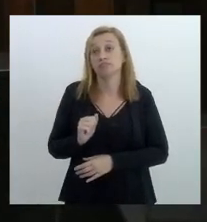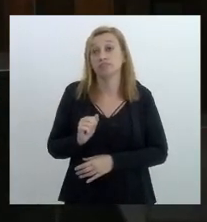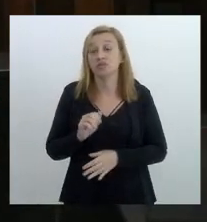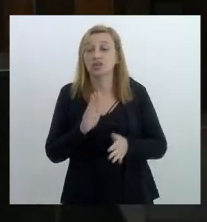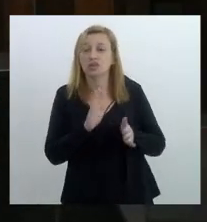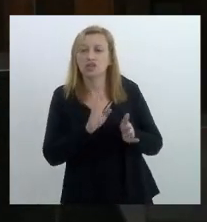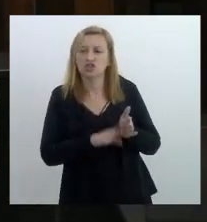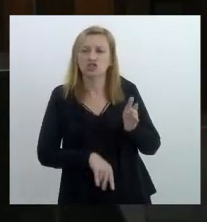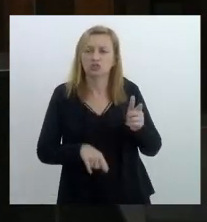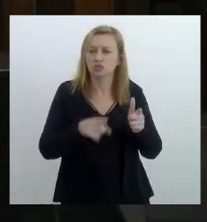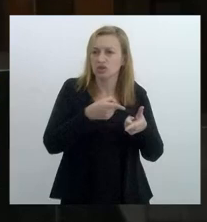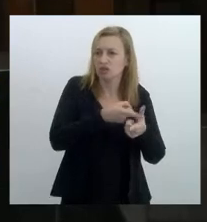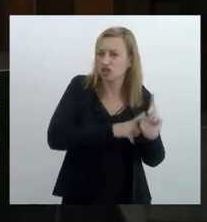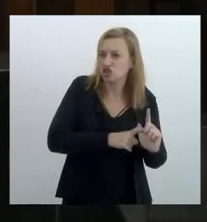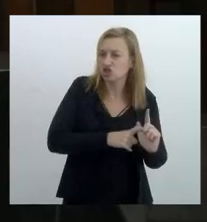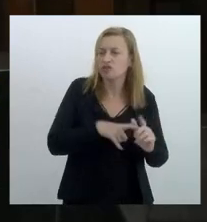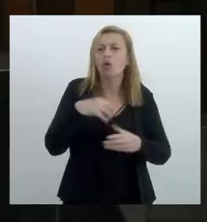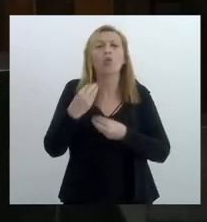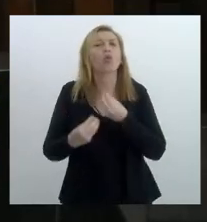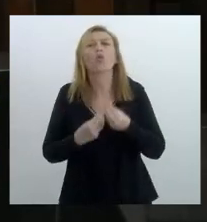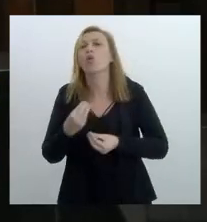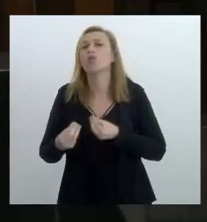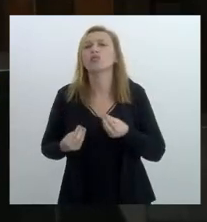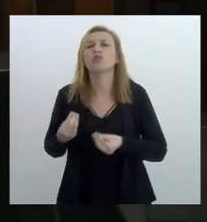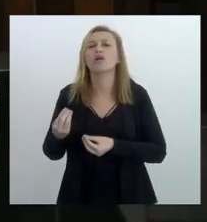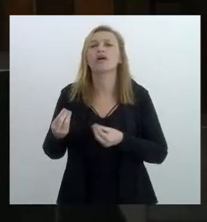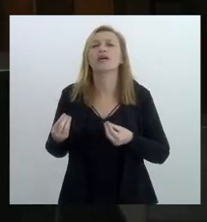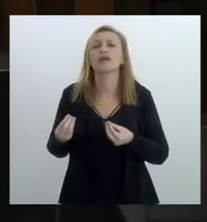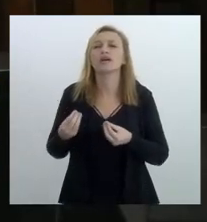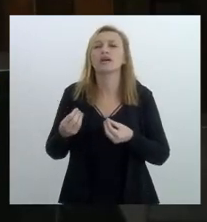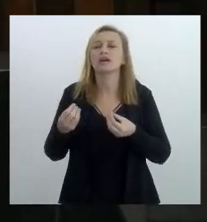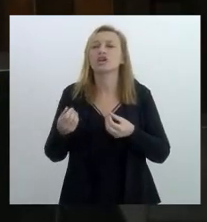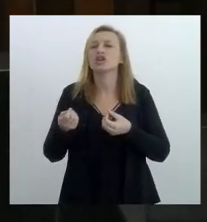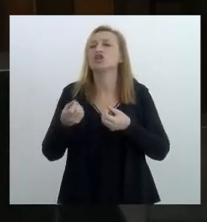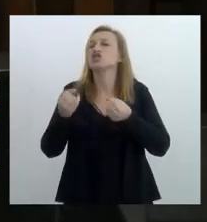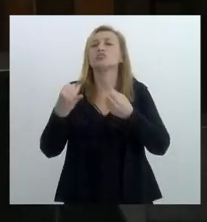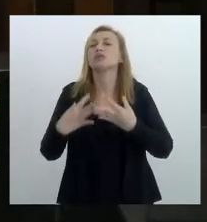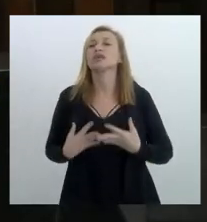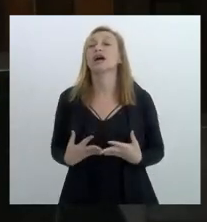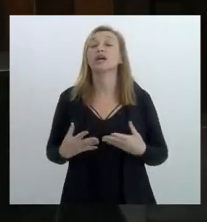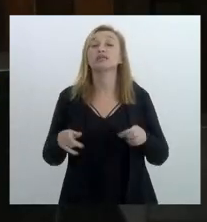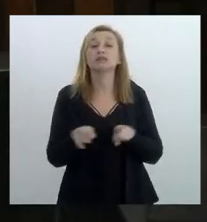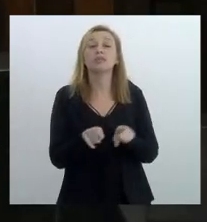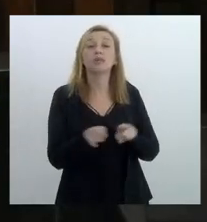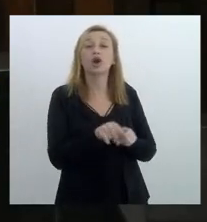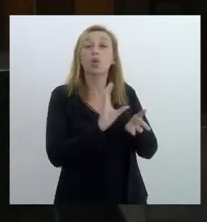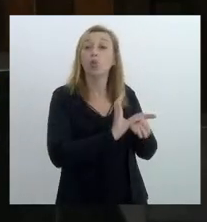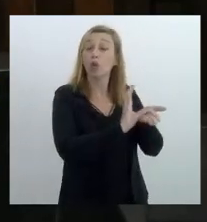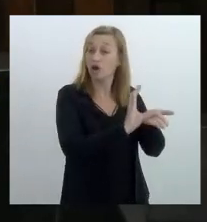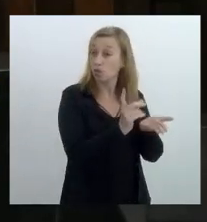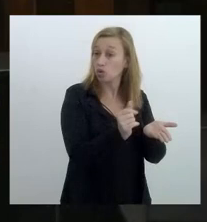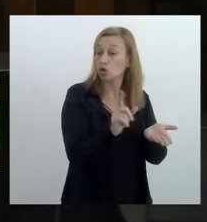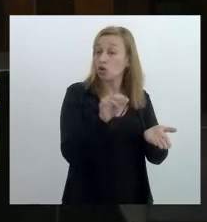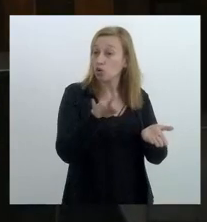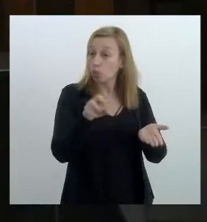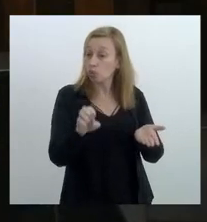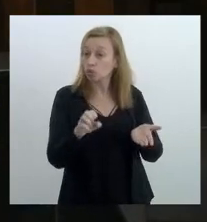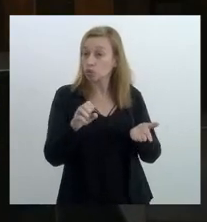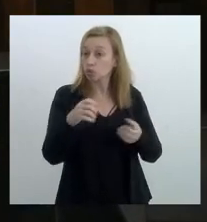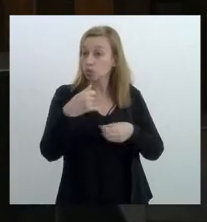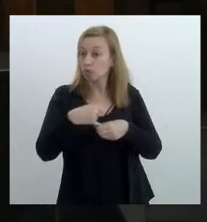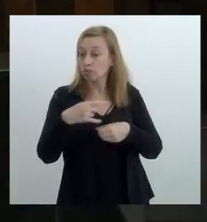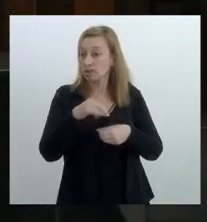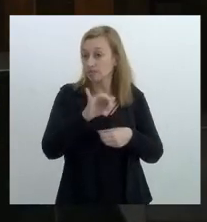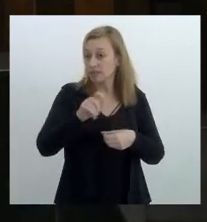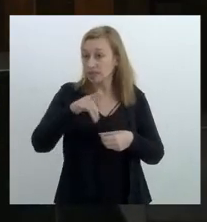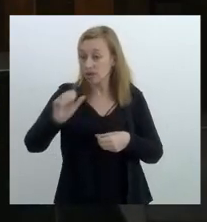abatimento da dívida? Como é computado isso? E como é computado o recurso oriundo de royalties, participações